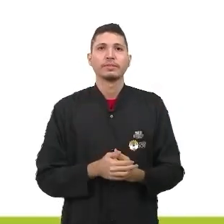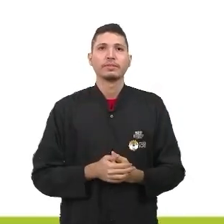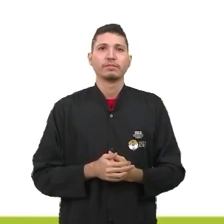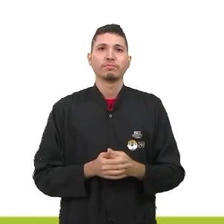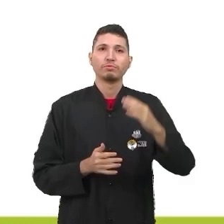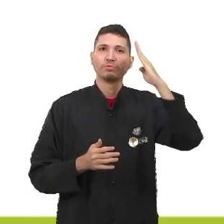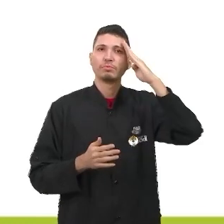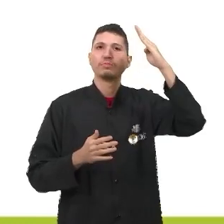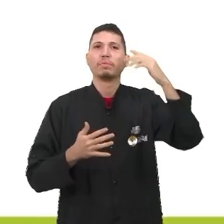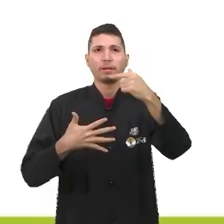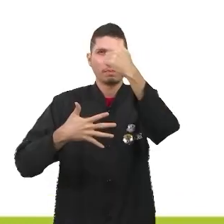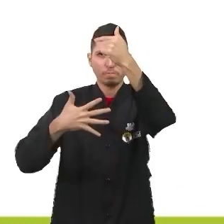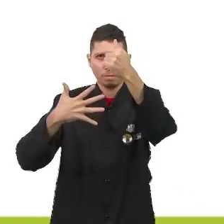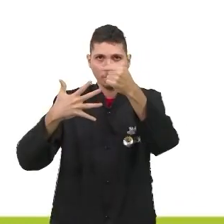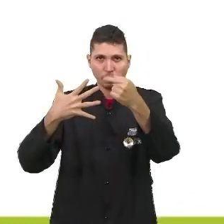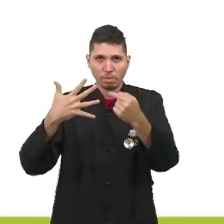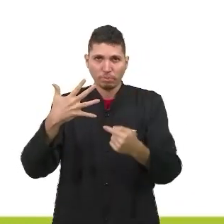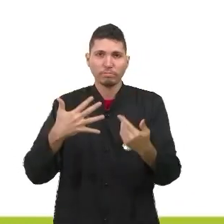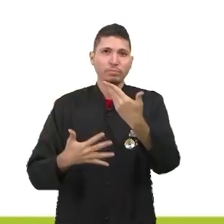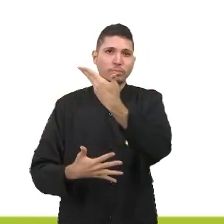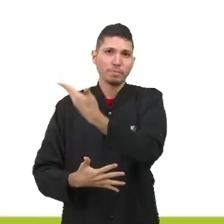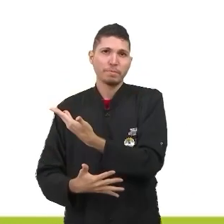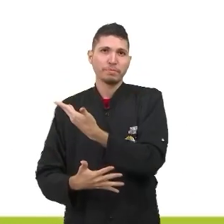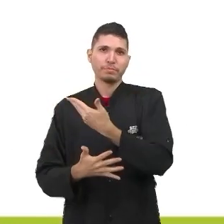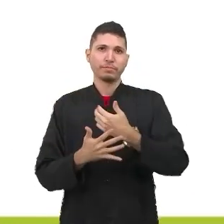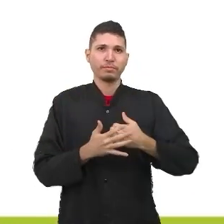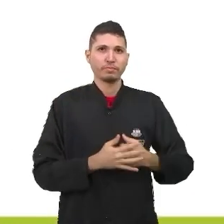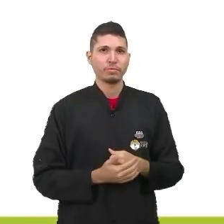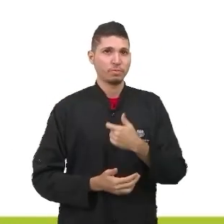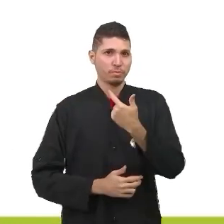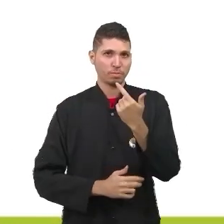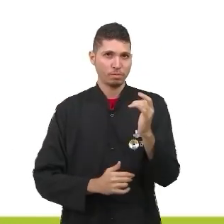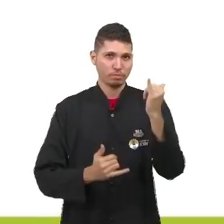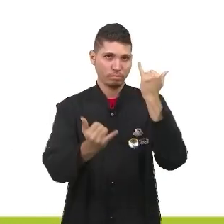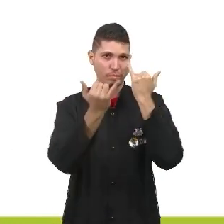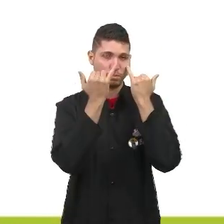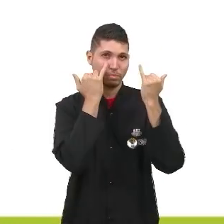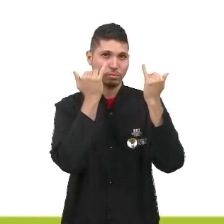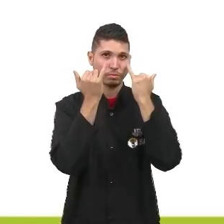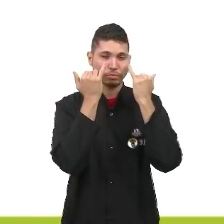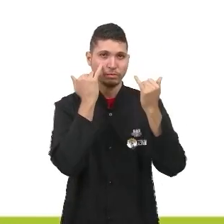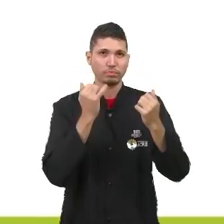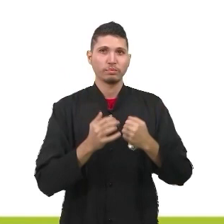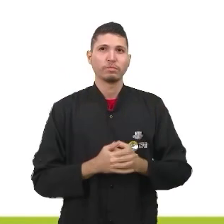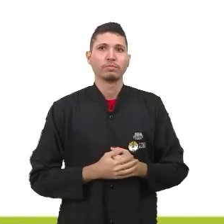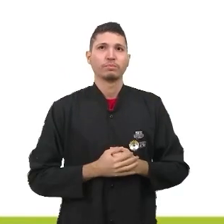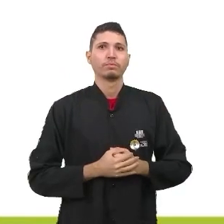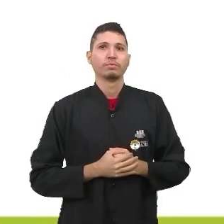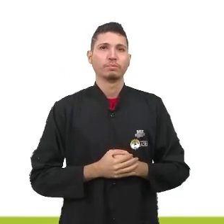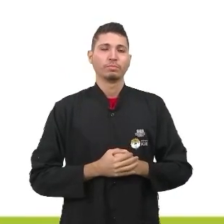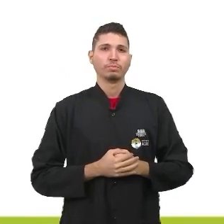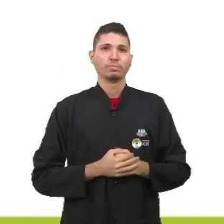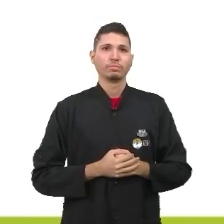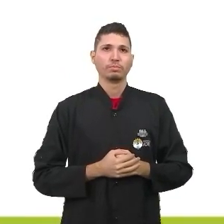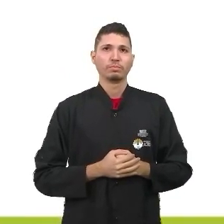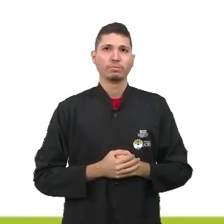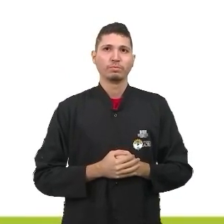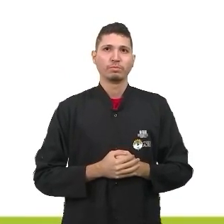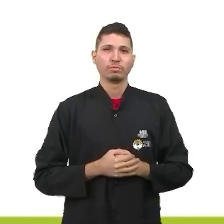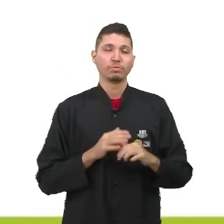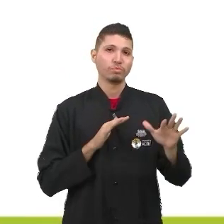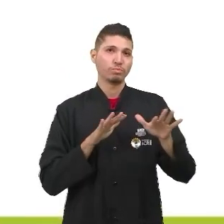alguns principais. Outras informações, os manifestos. Né, os manifestos